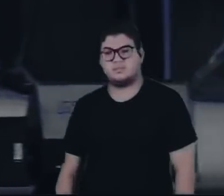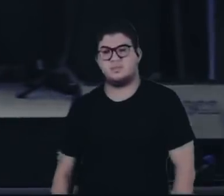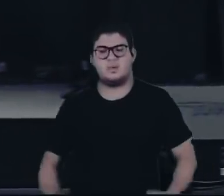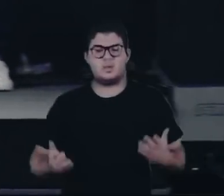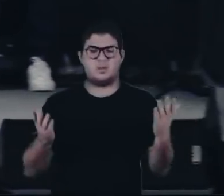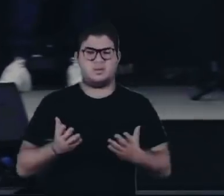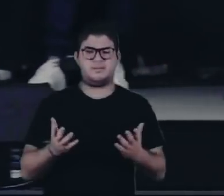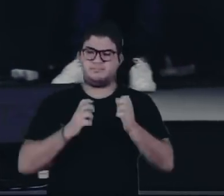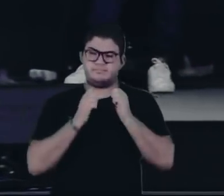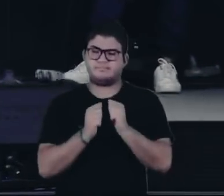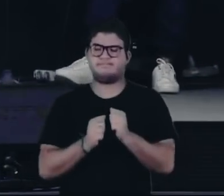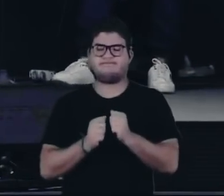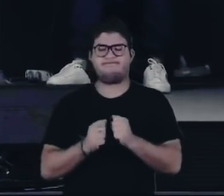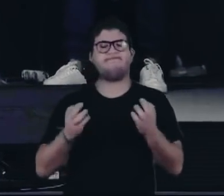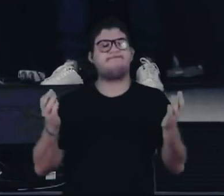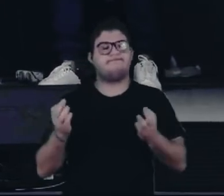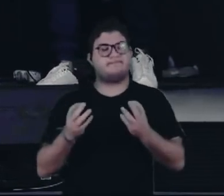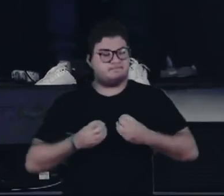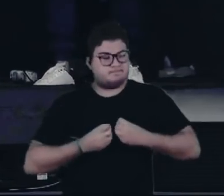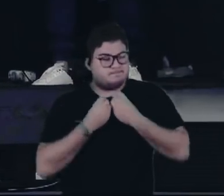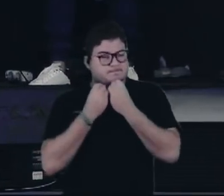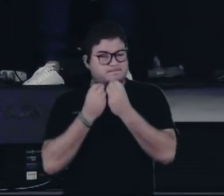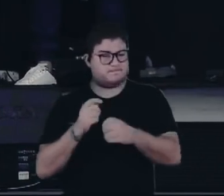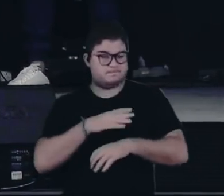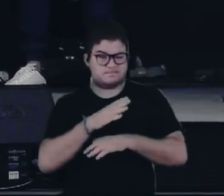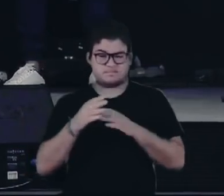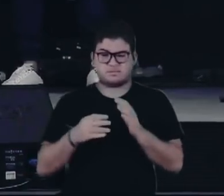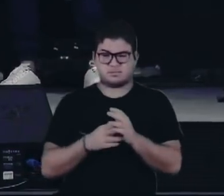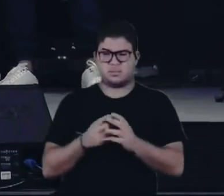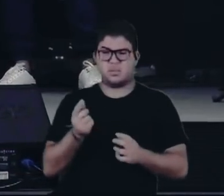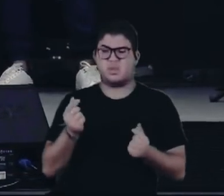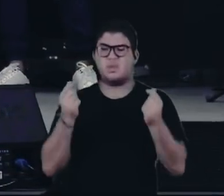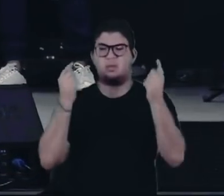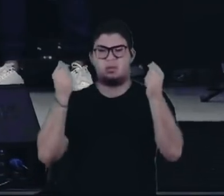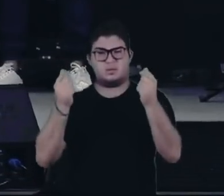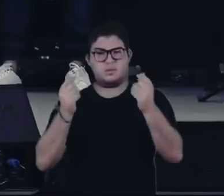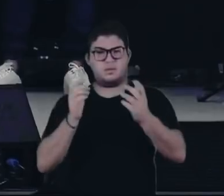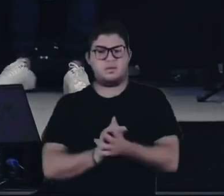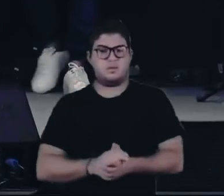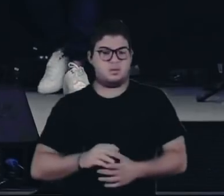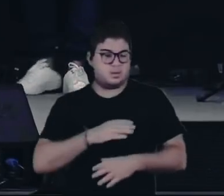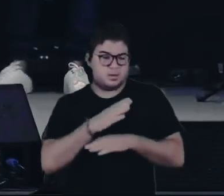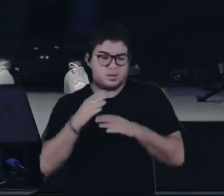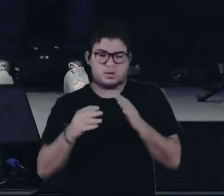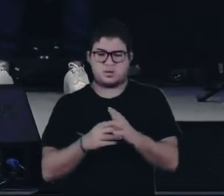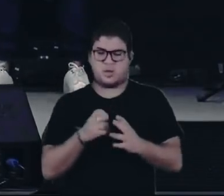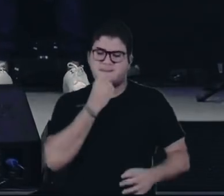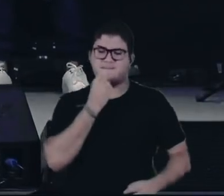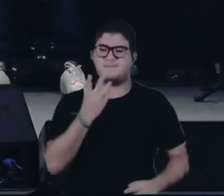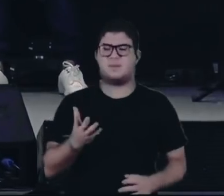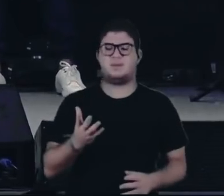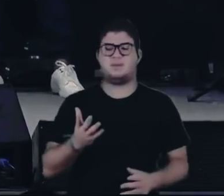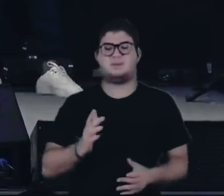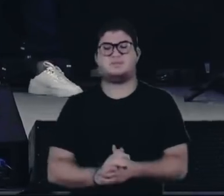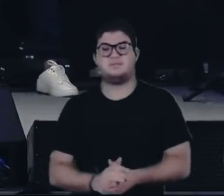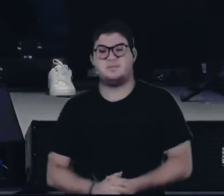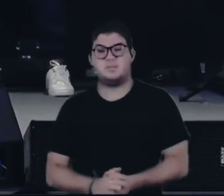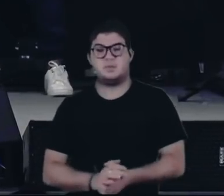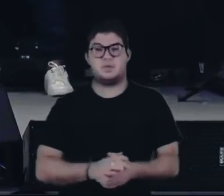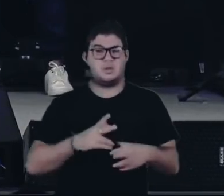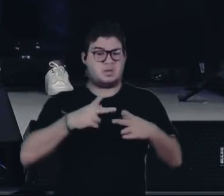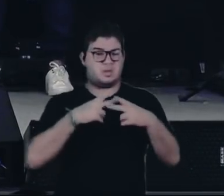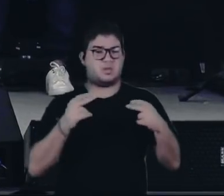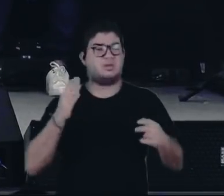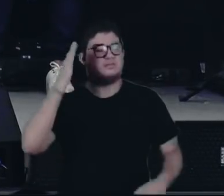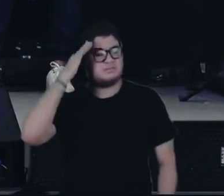Hoje a gente pode com certeza empregar o nosso dinheiro, os nossos recursos, os nossos bens em coisas que a